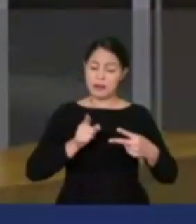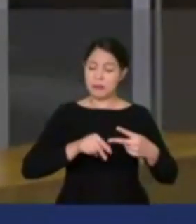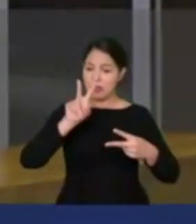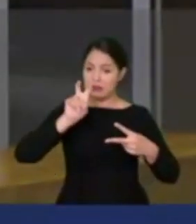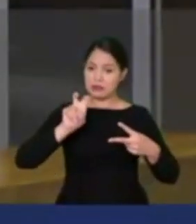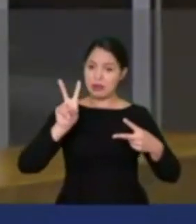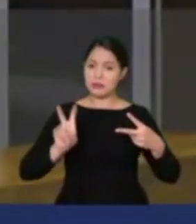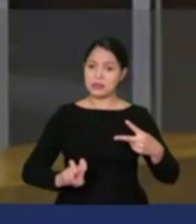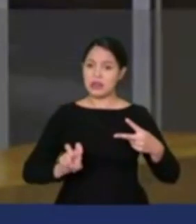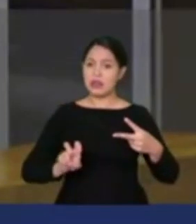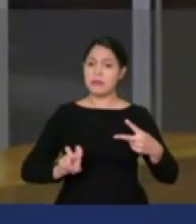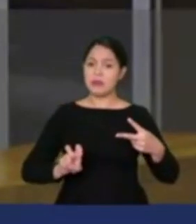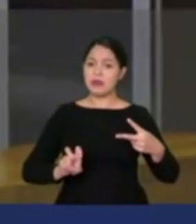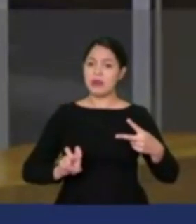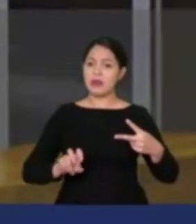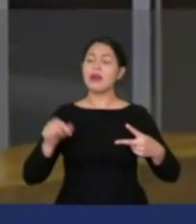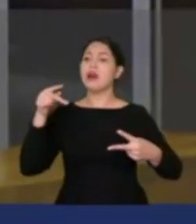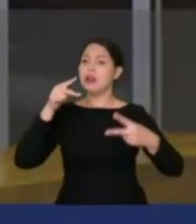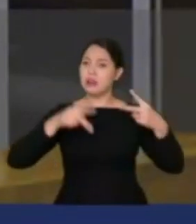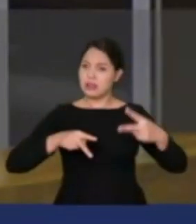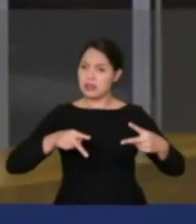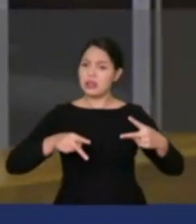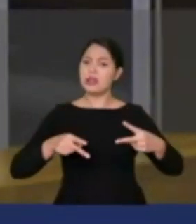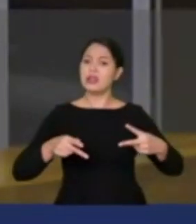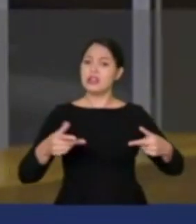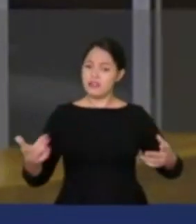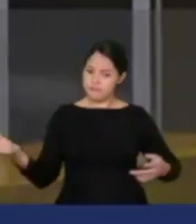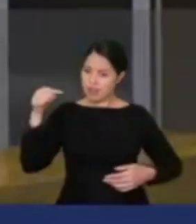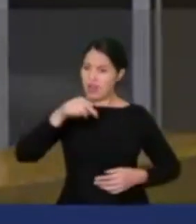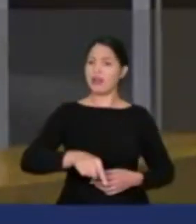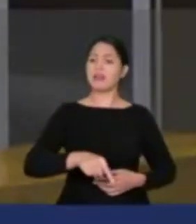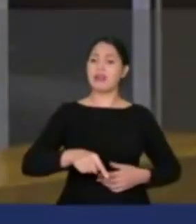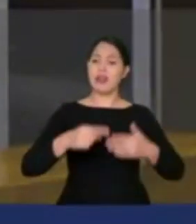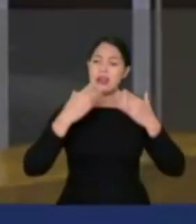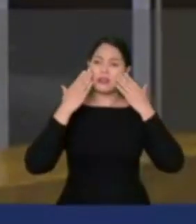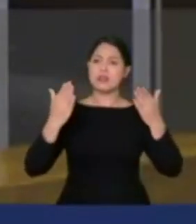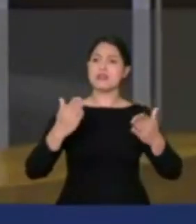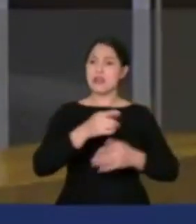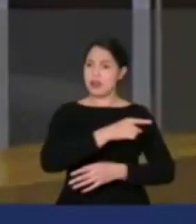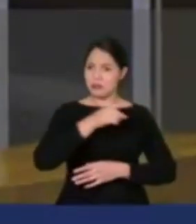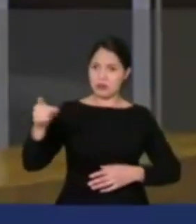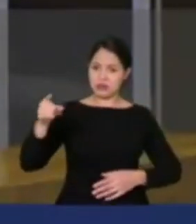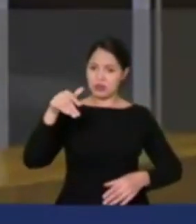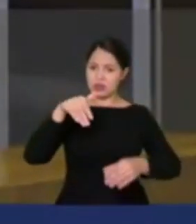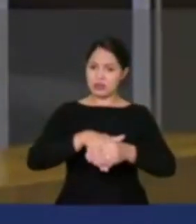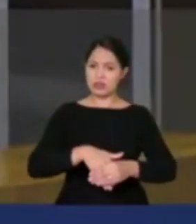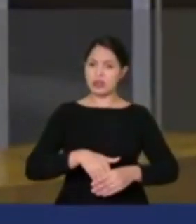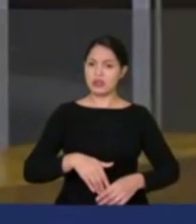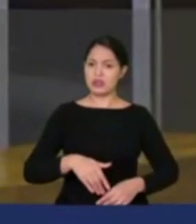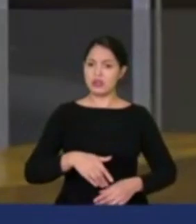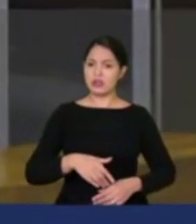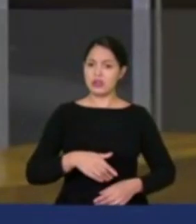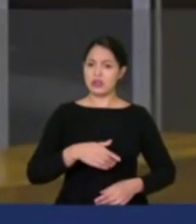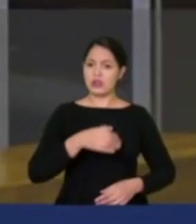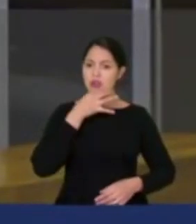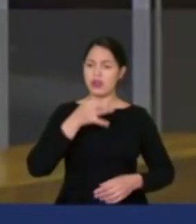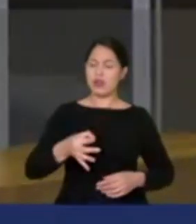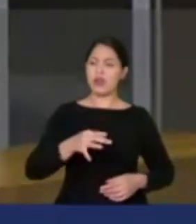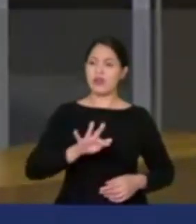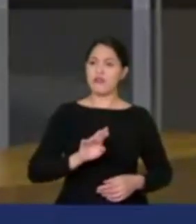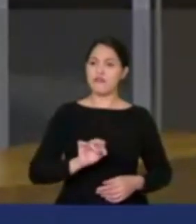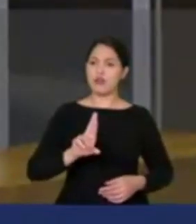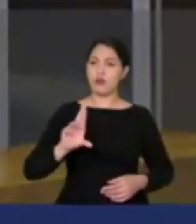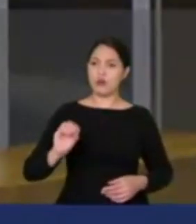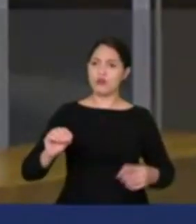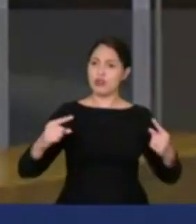ambos, tenha a decência de dizer para o seu eleitor que foi contra o fim do foro privilegiado